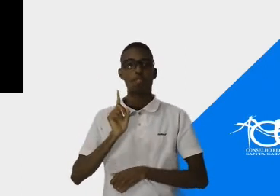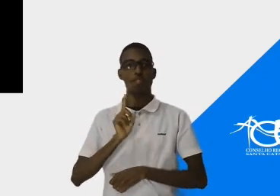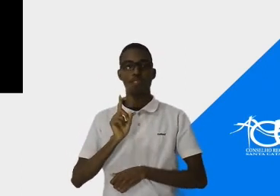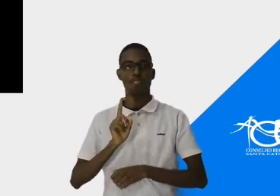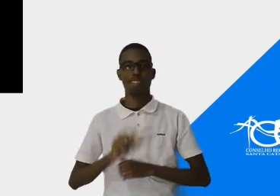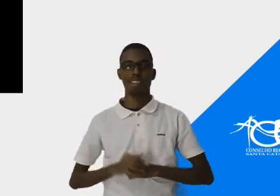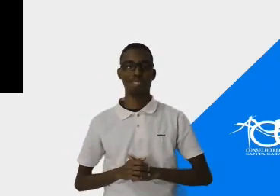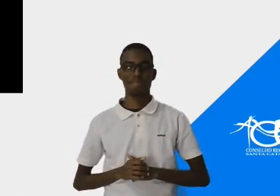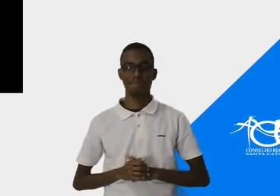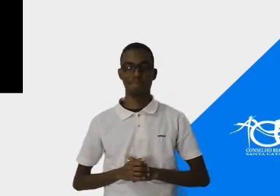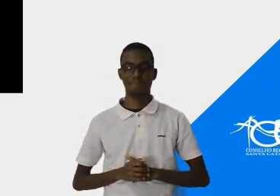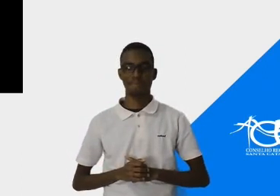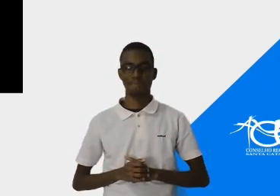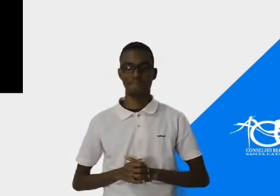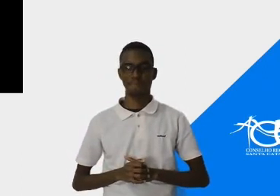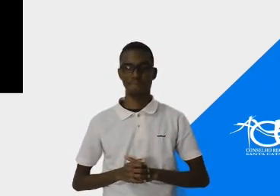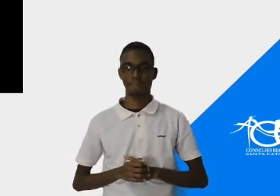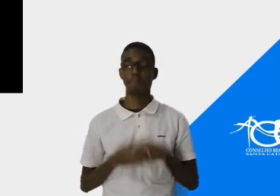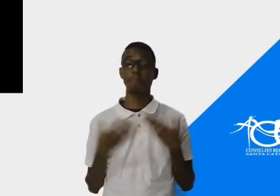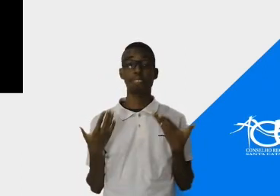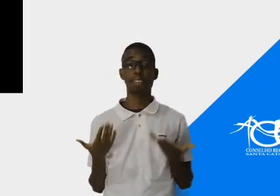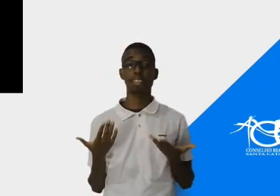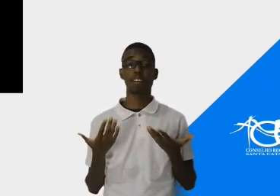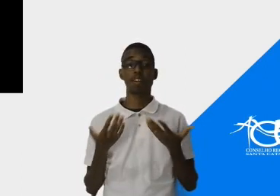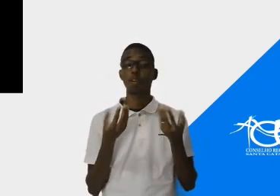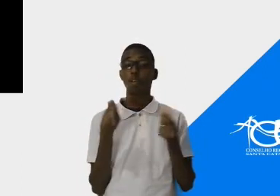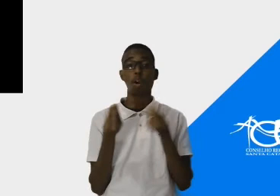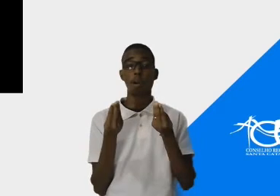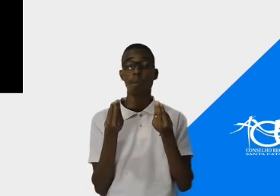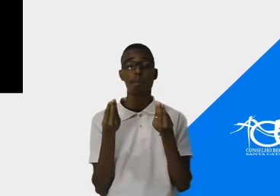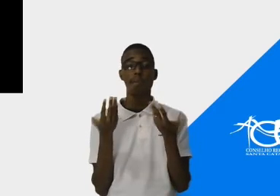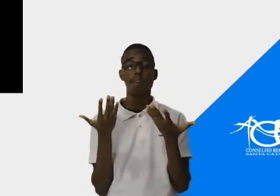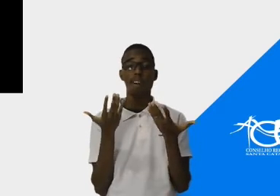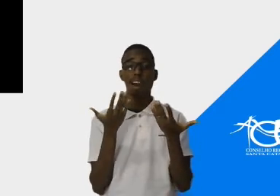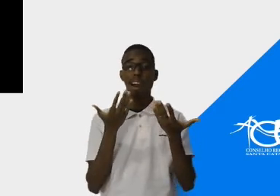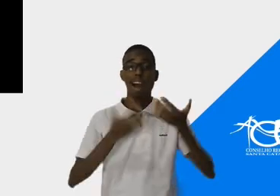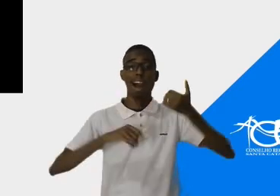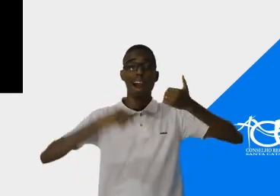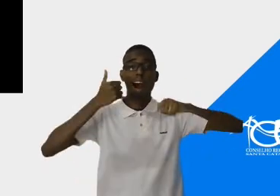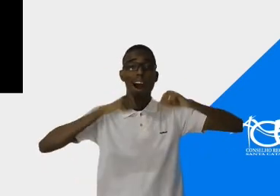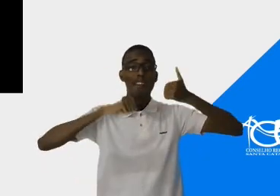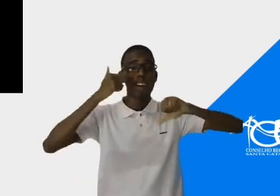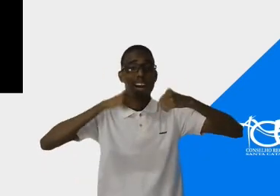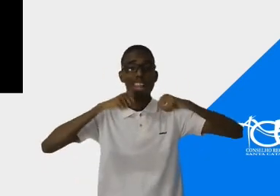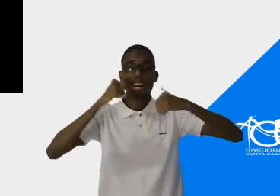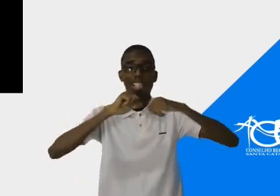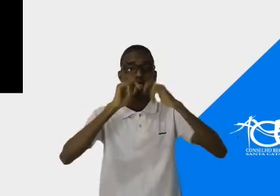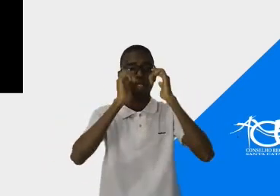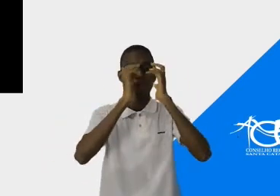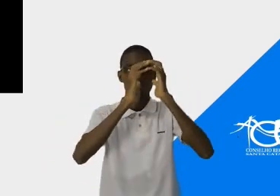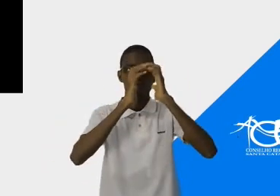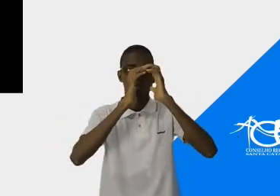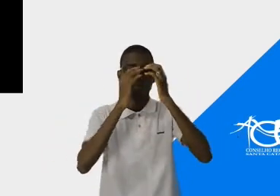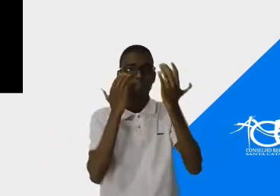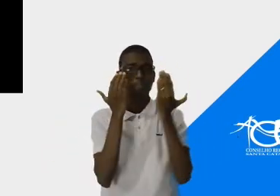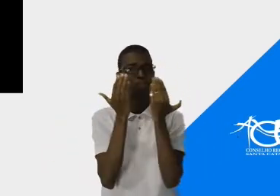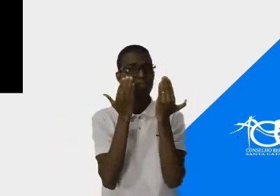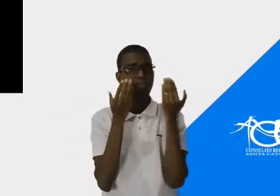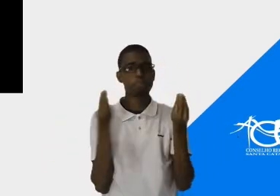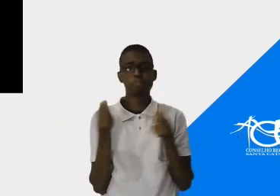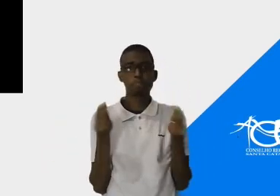Então, e a avaliação neuropsicológica, onde é que entra? O que ela é? Ela consiste, então, basicamente, de uma forma